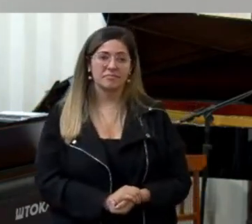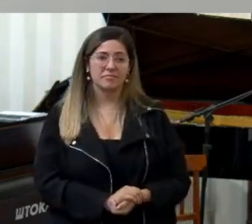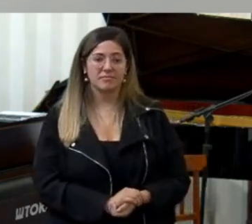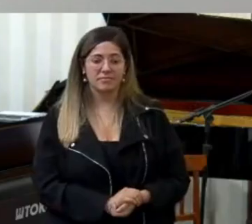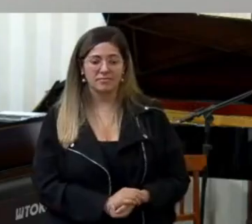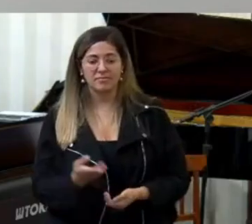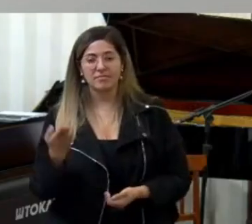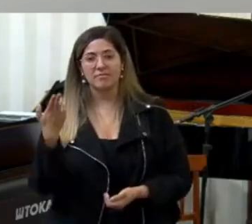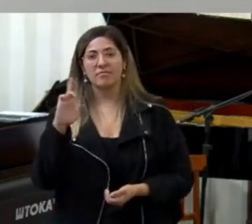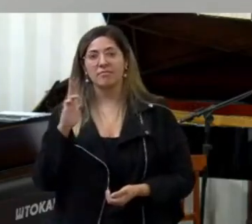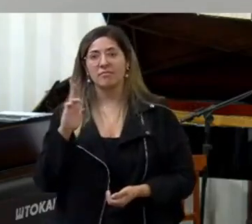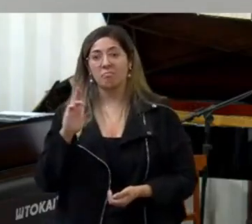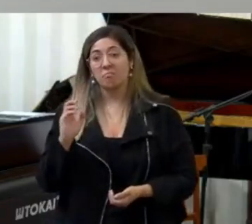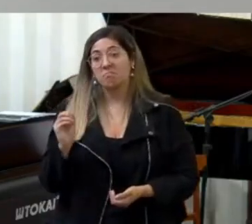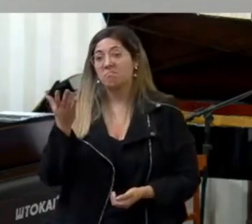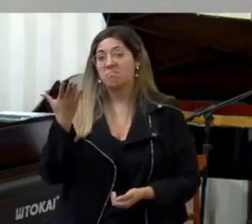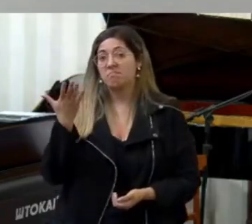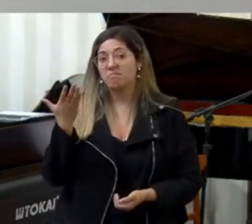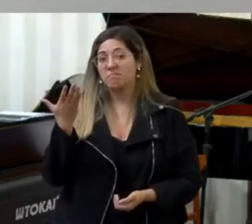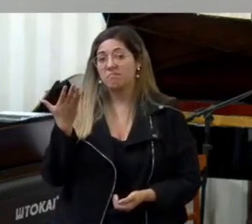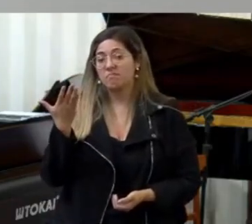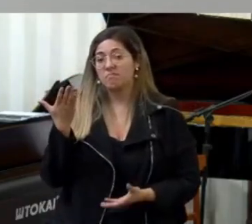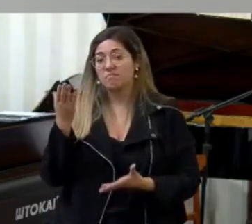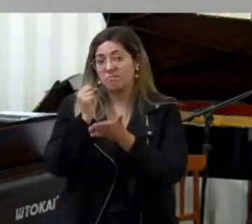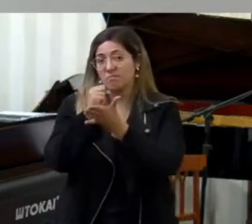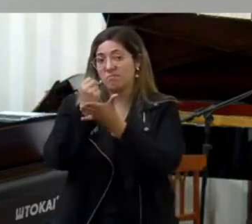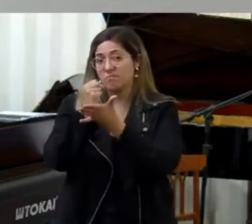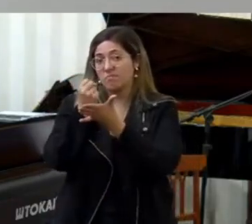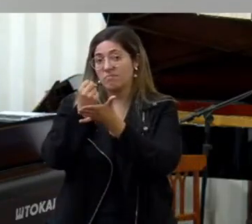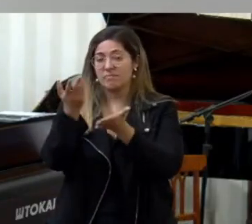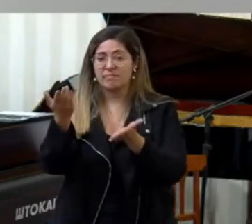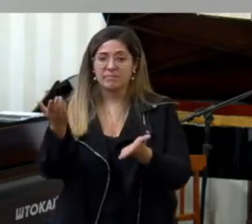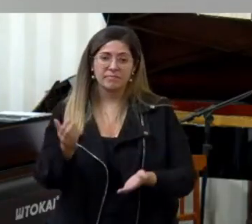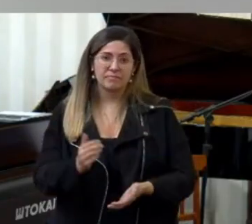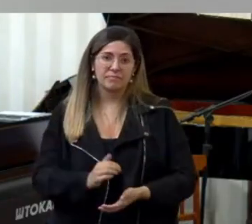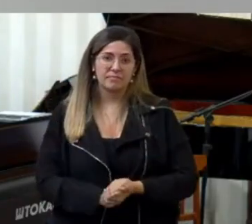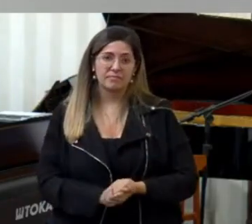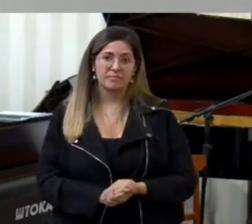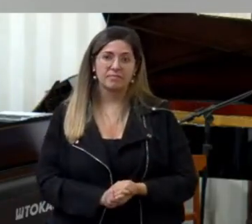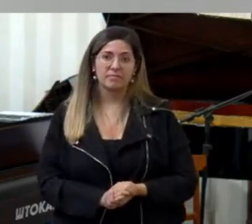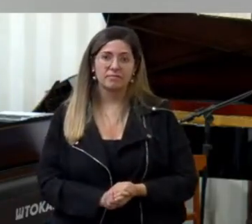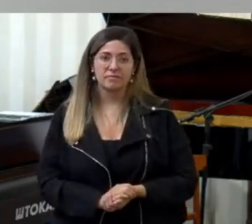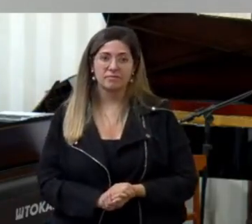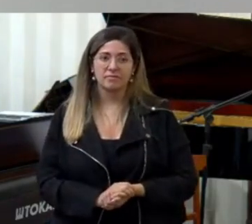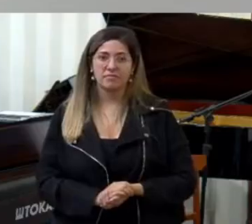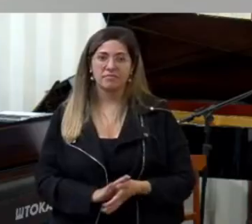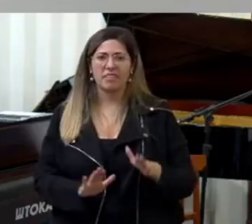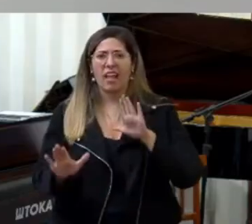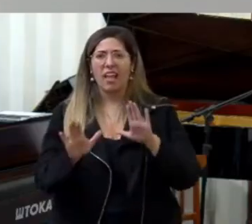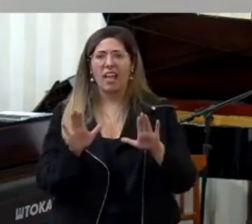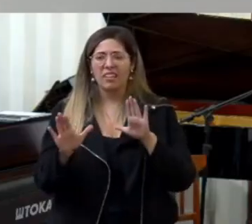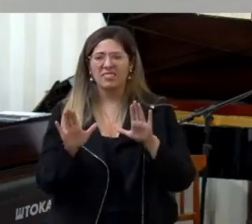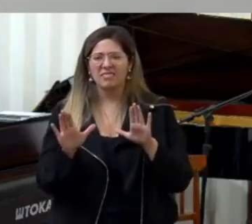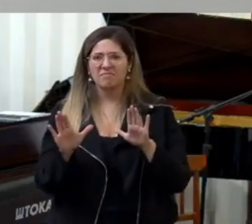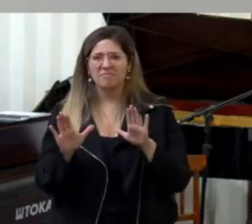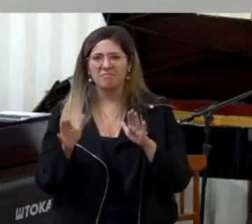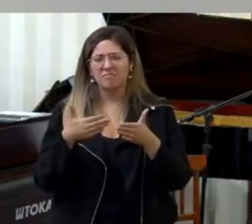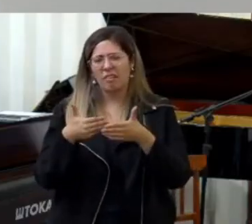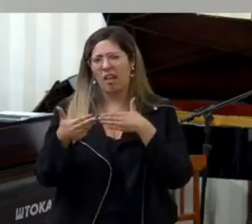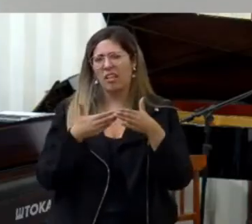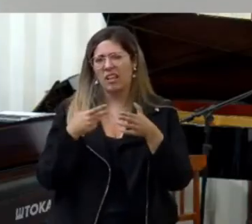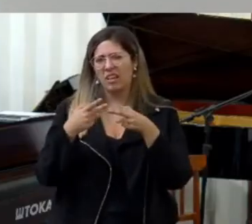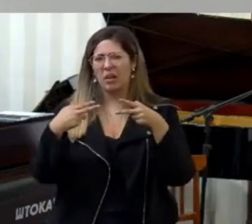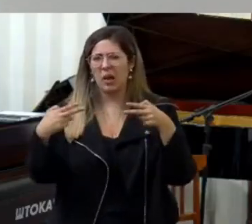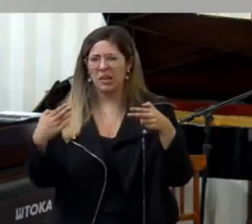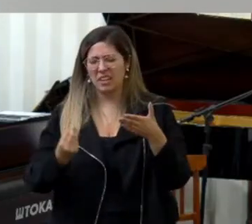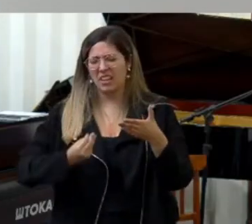Será que foi o ocaso que os dominou? Será que o sem sentido, o sem noção de